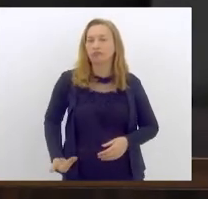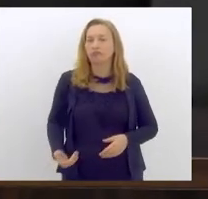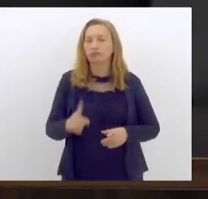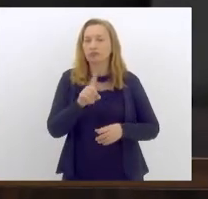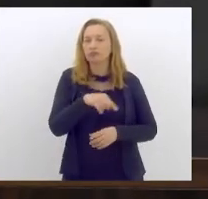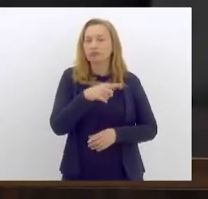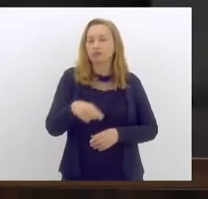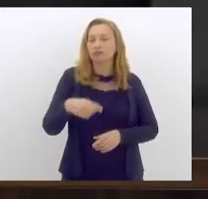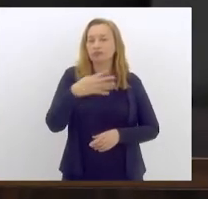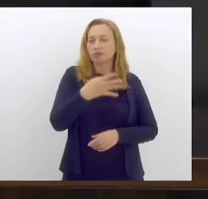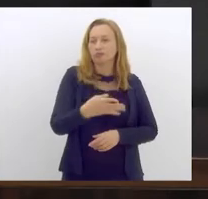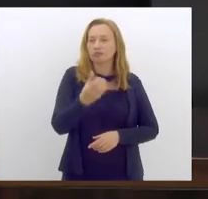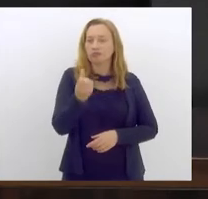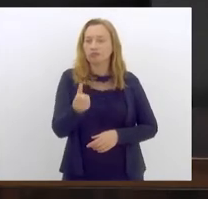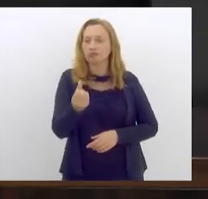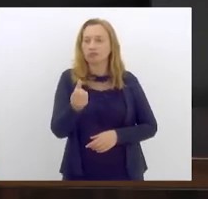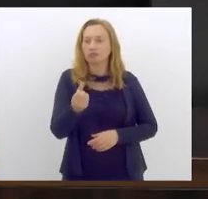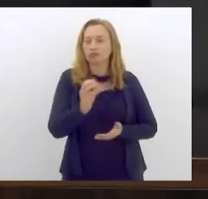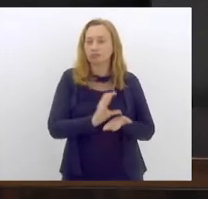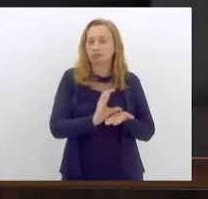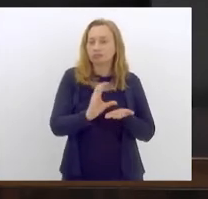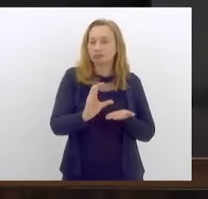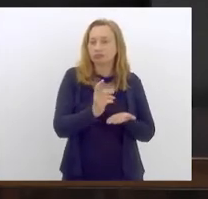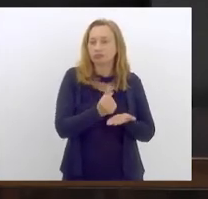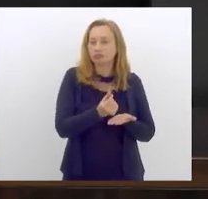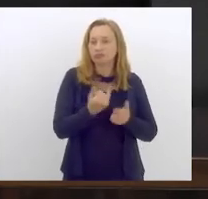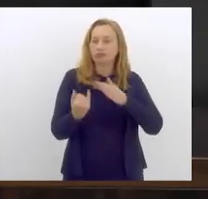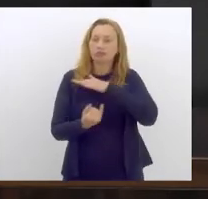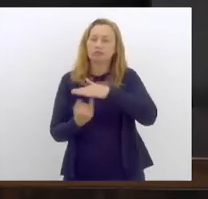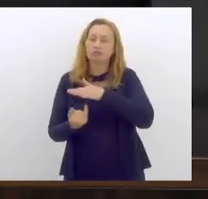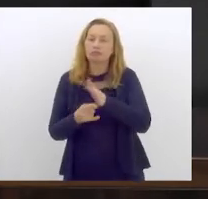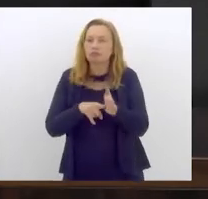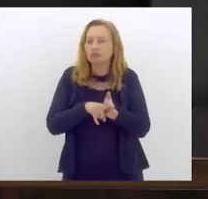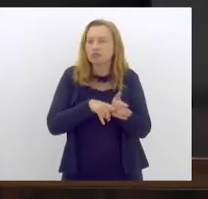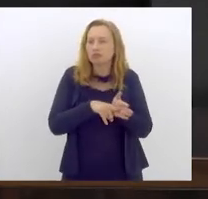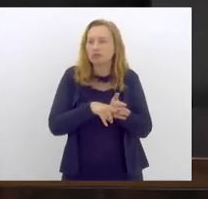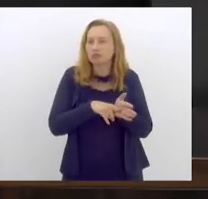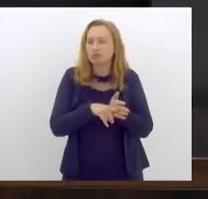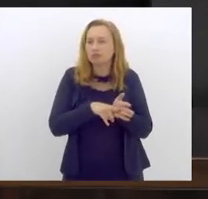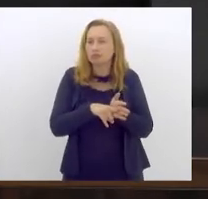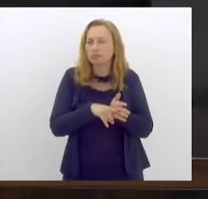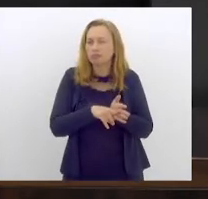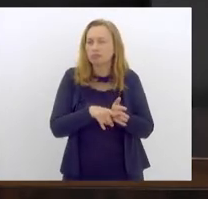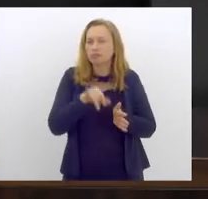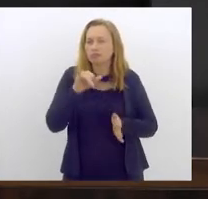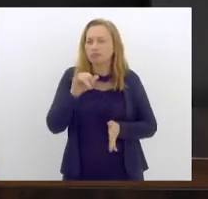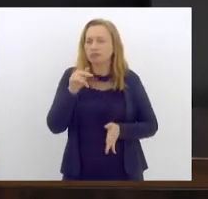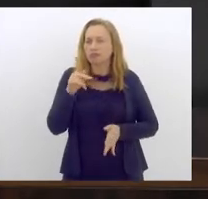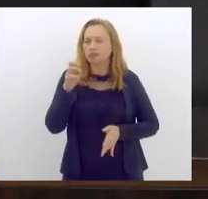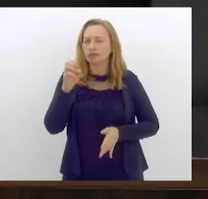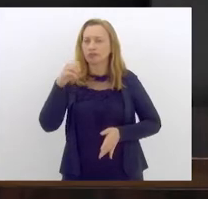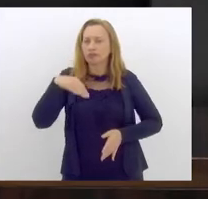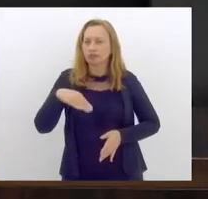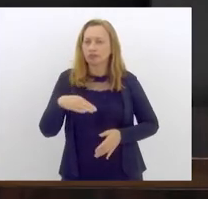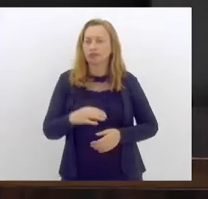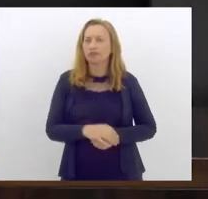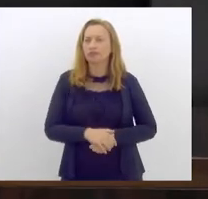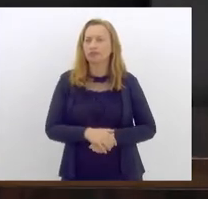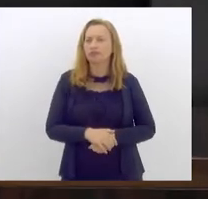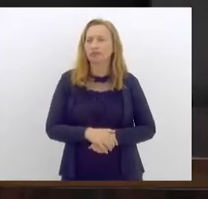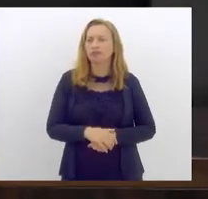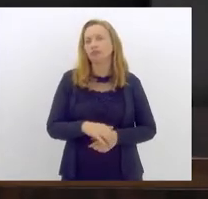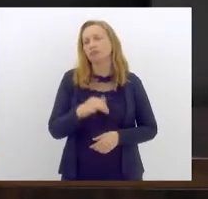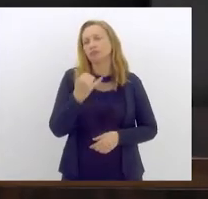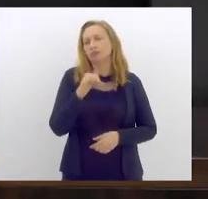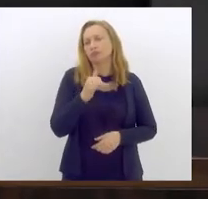46% da verba do Instituto de Pesquisa que é o Ipem pesquisas